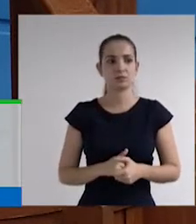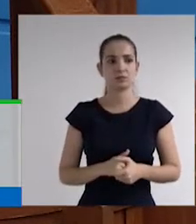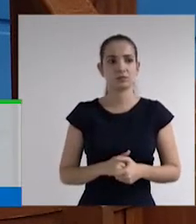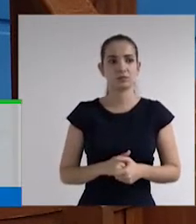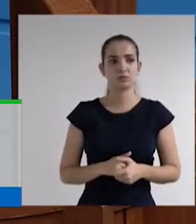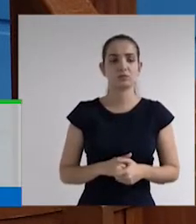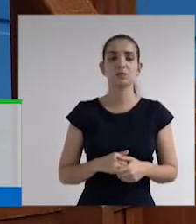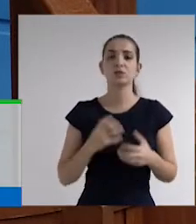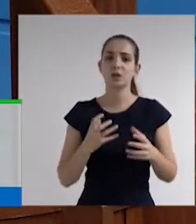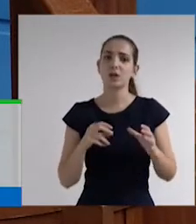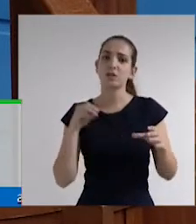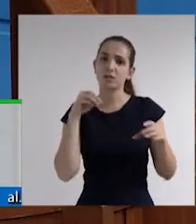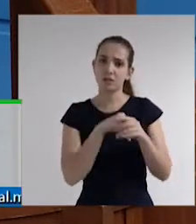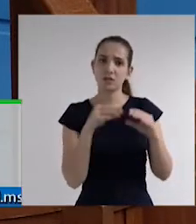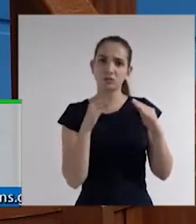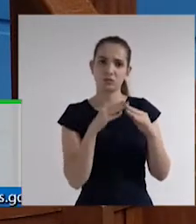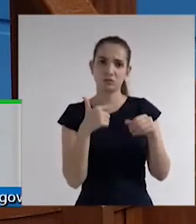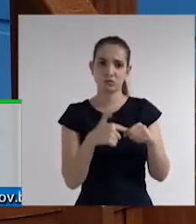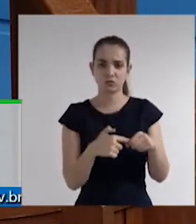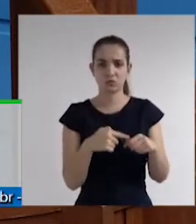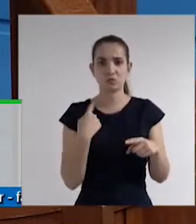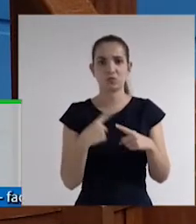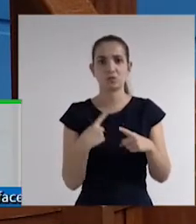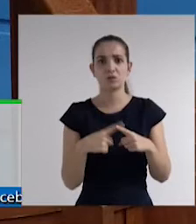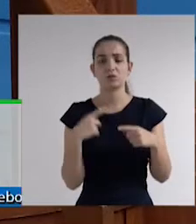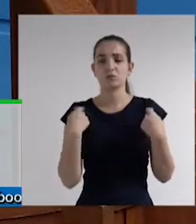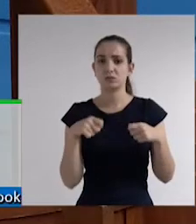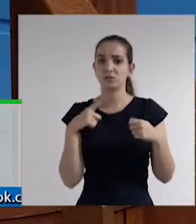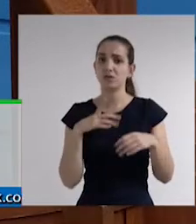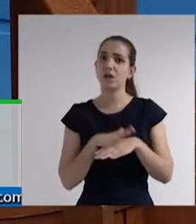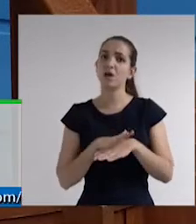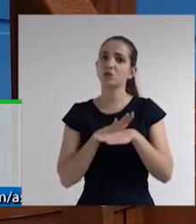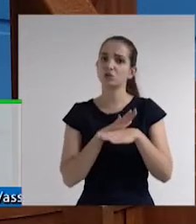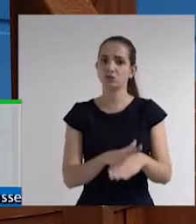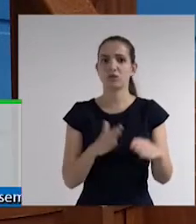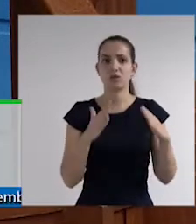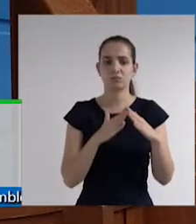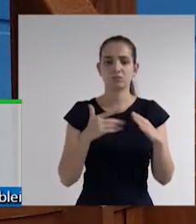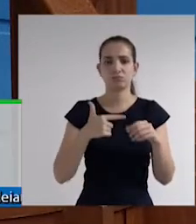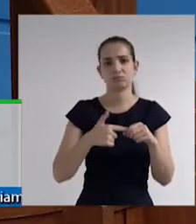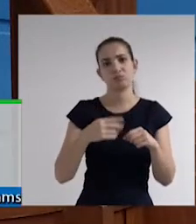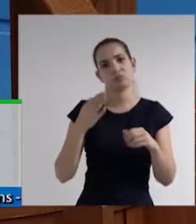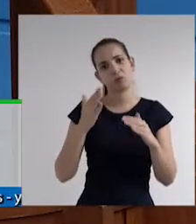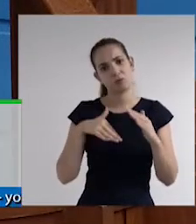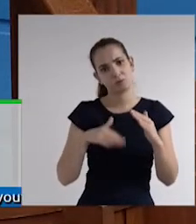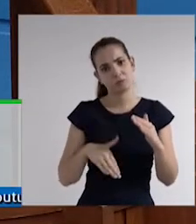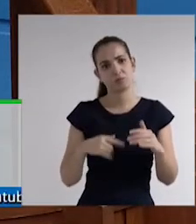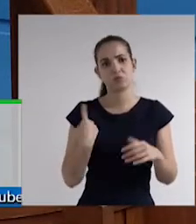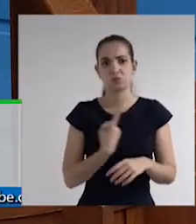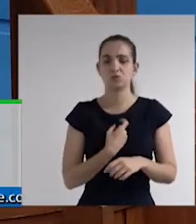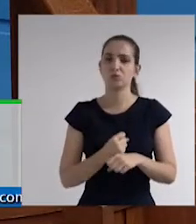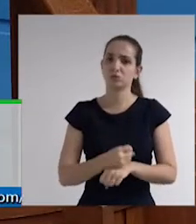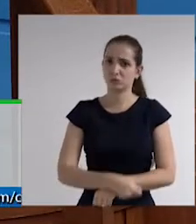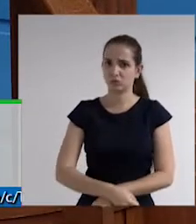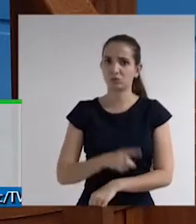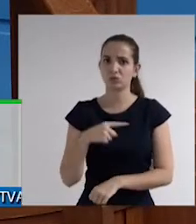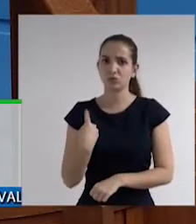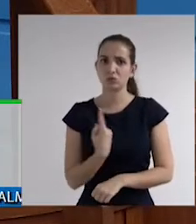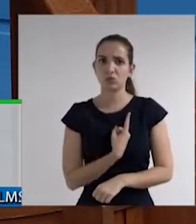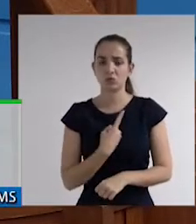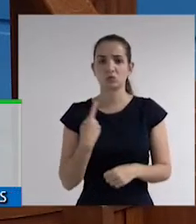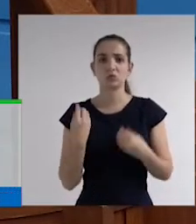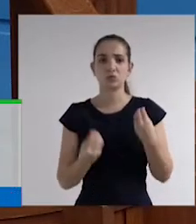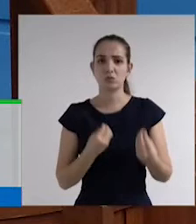quer isso na bomba. Porque se não vier para a bomba de combustível, não adiantou nenhum esforço que nós fizemos. Nós estamos